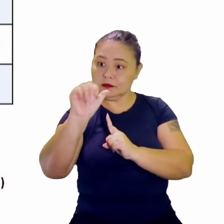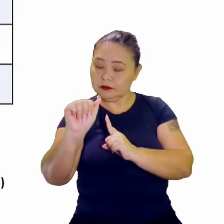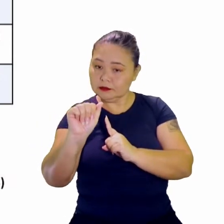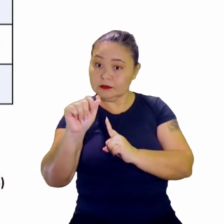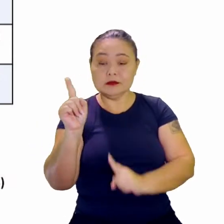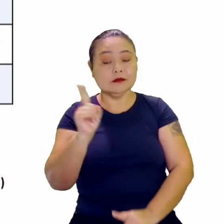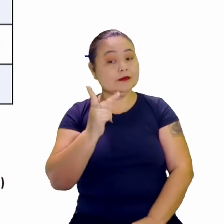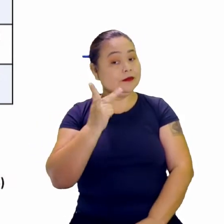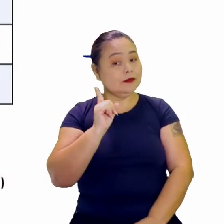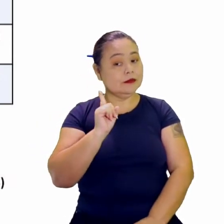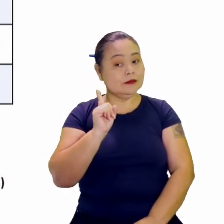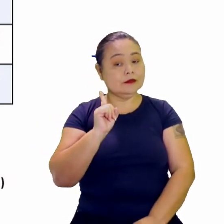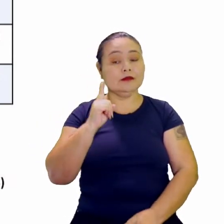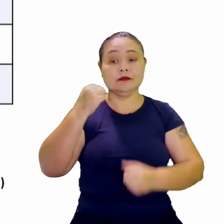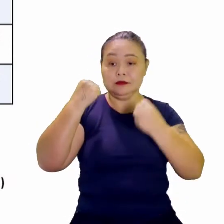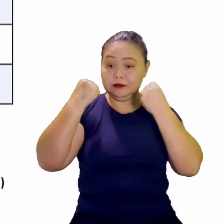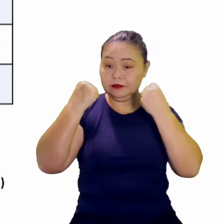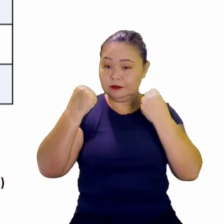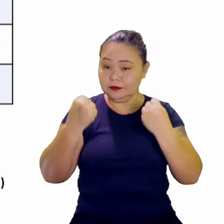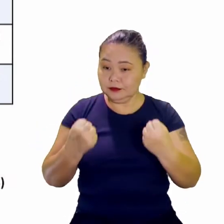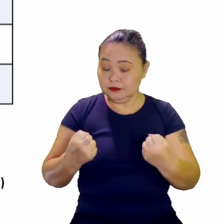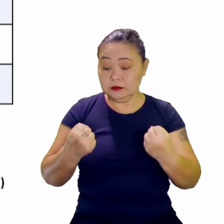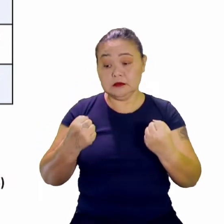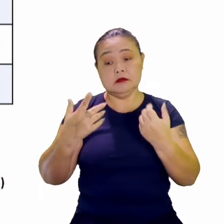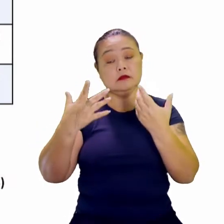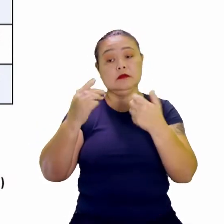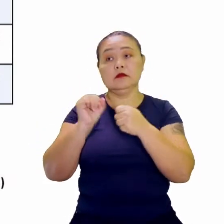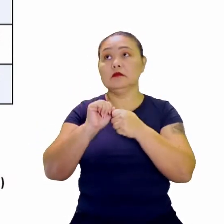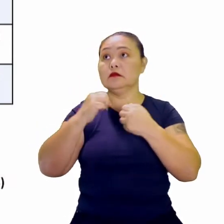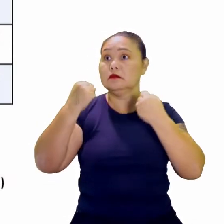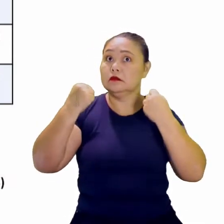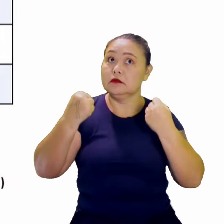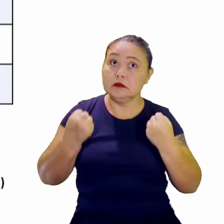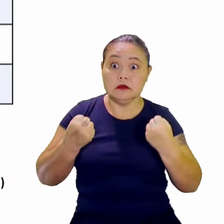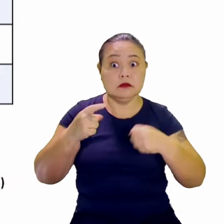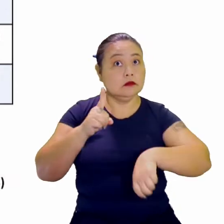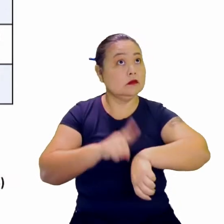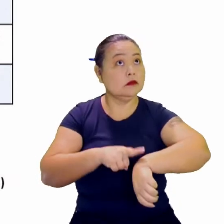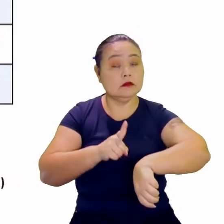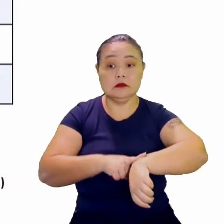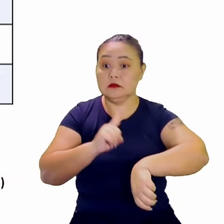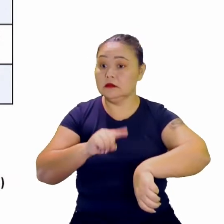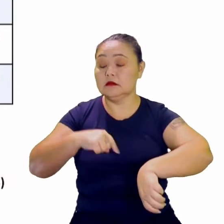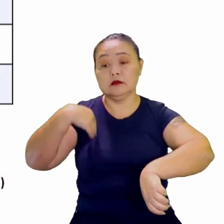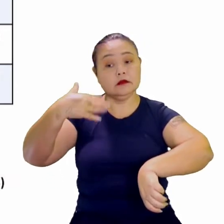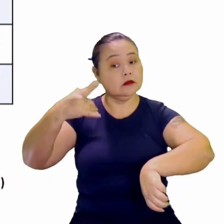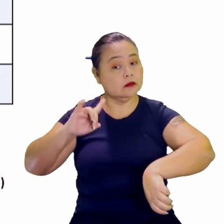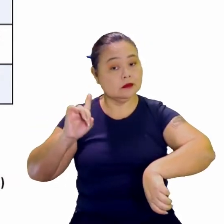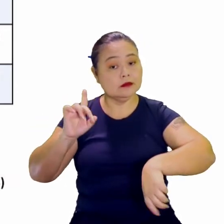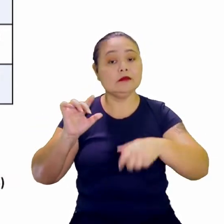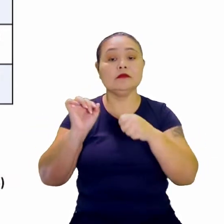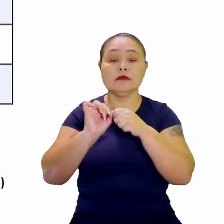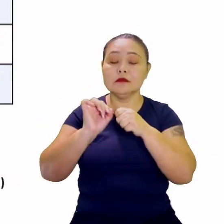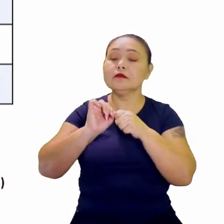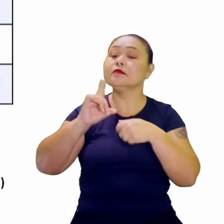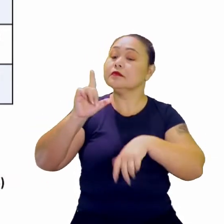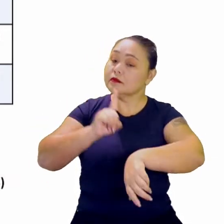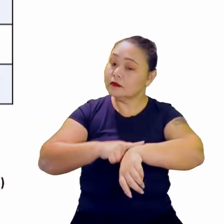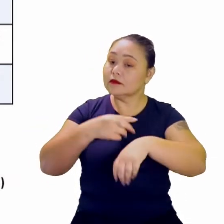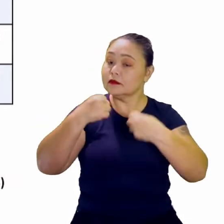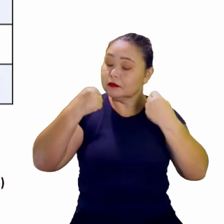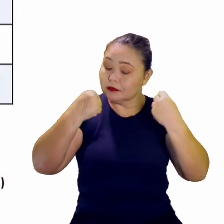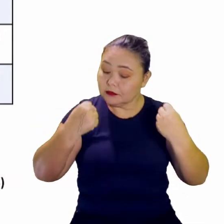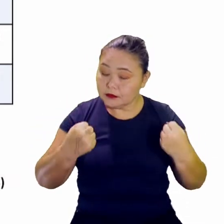não, ó. Porque o levantamento de peso, ele não fica muito tempo ali. Para ele ser aeróbio e anaeróbio, ele tem que ficar muito